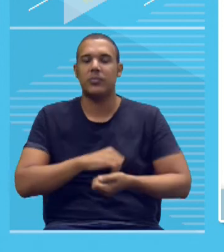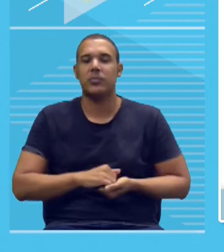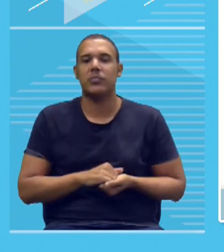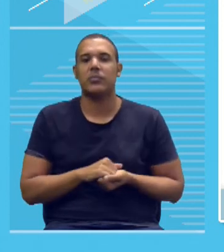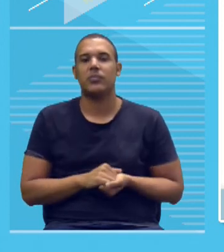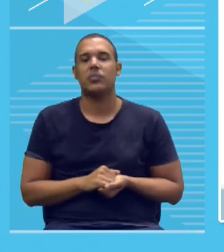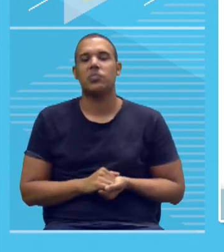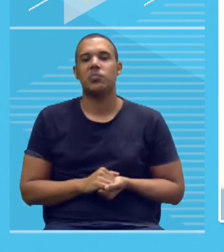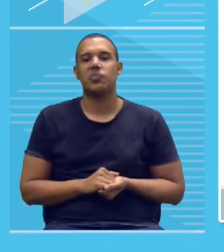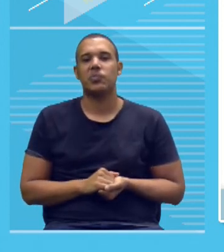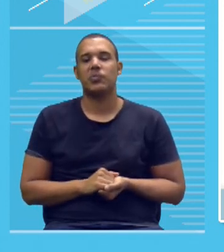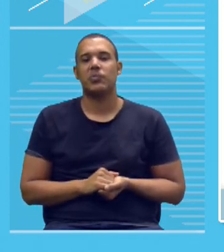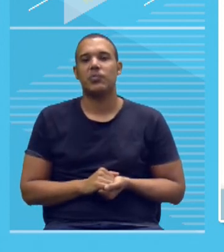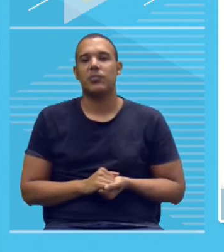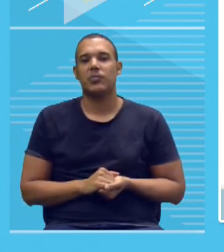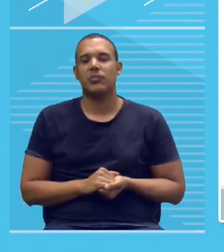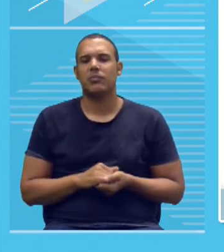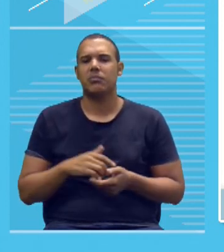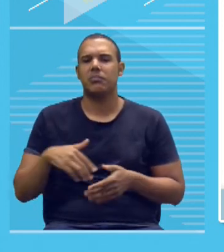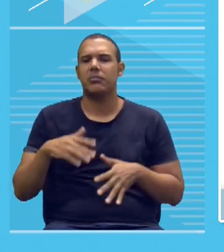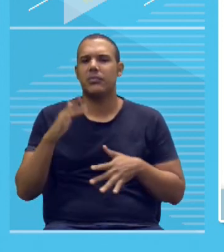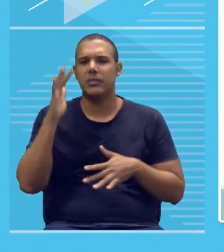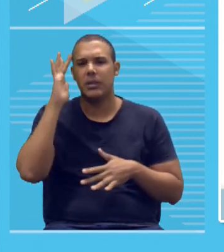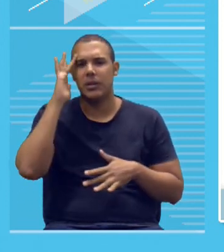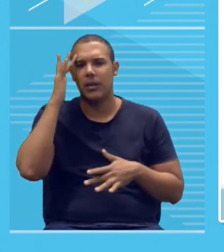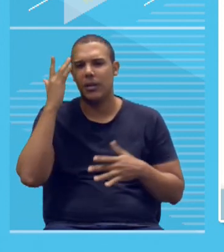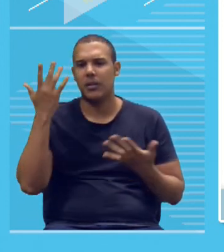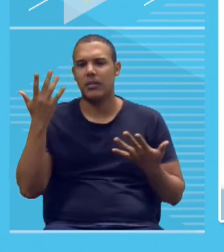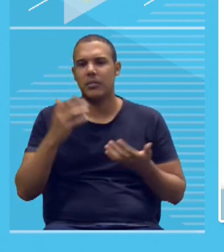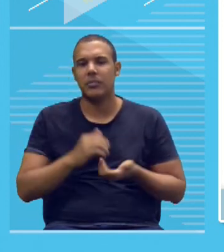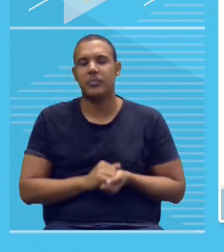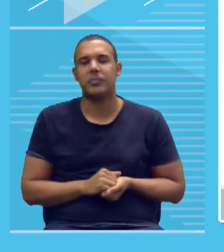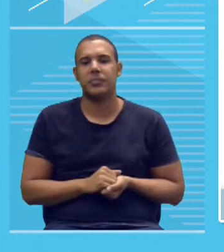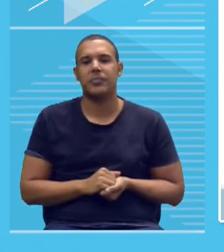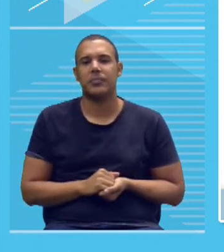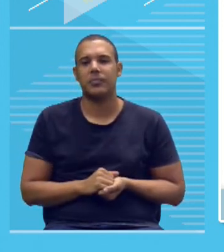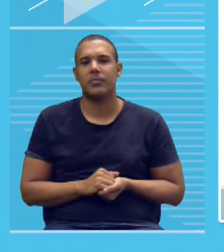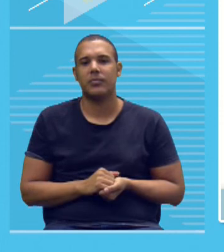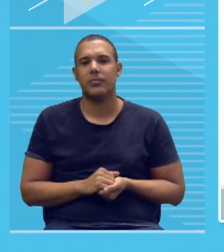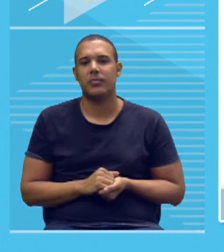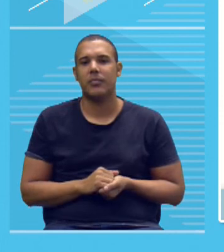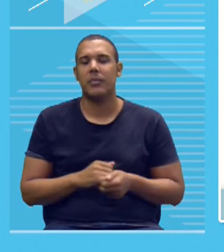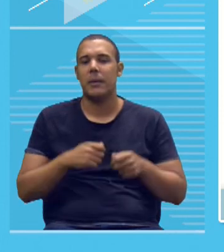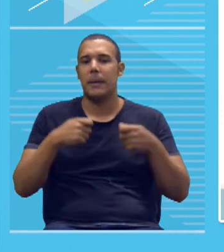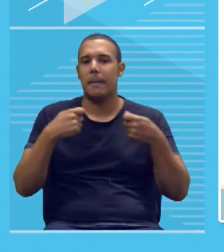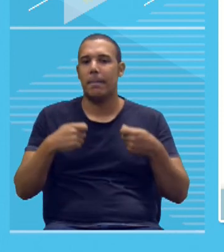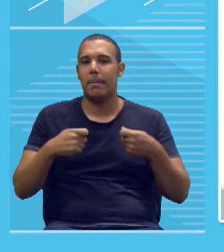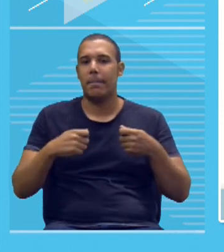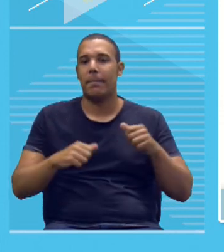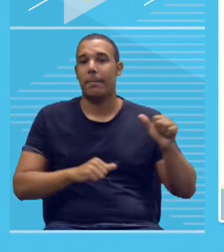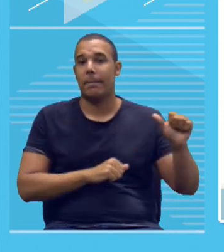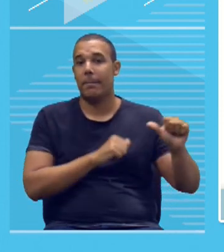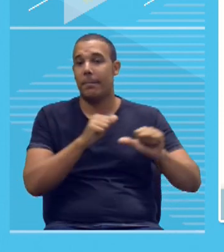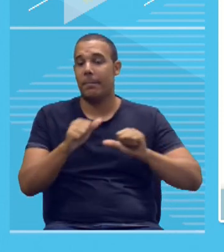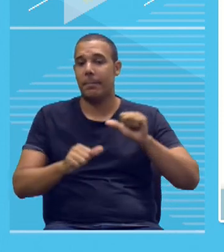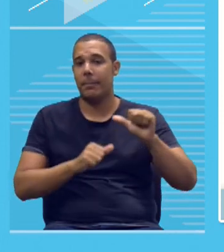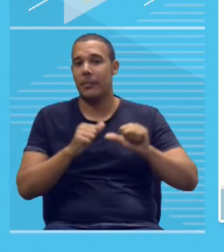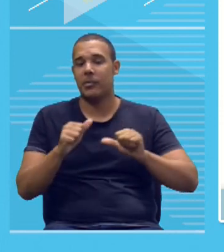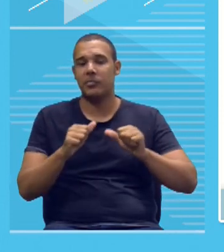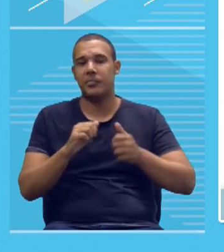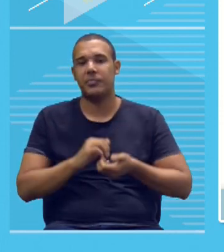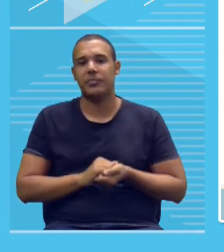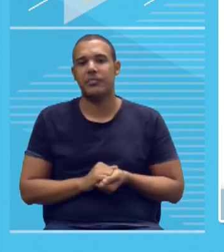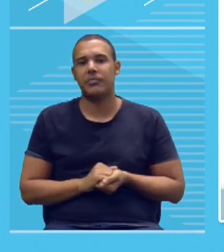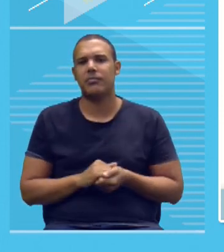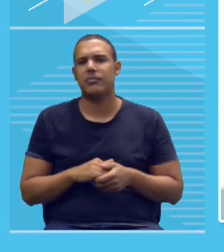e transformar para mês quem se acha aí mês e dias tem transformar né Gabriel mas qual dos dois vocês acham mais